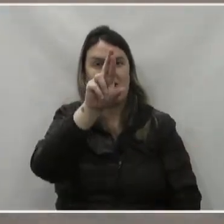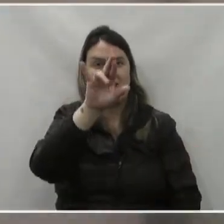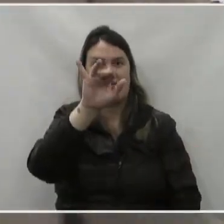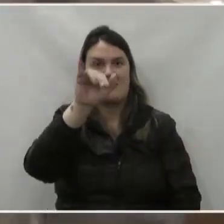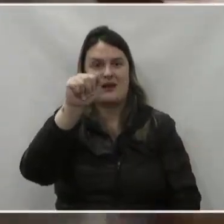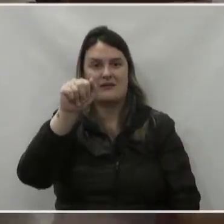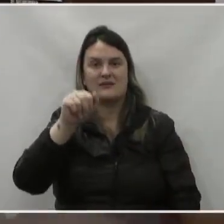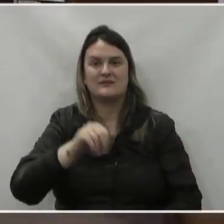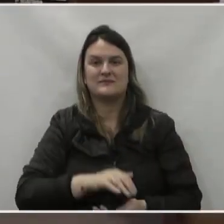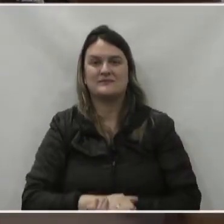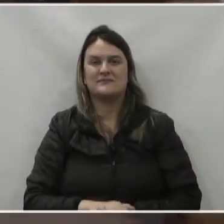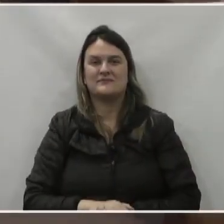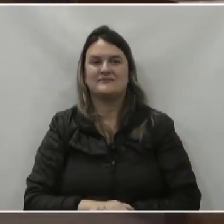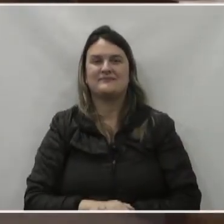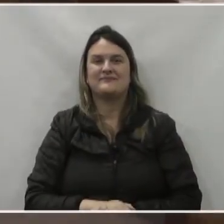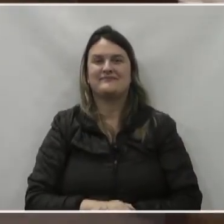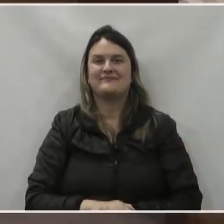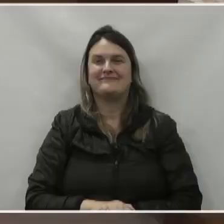Moleri Metzler.